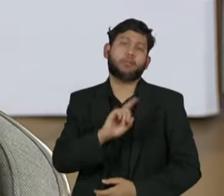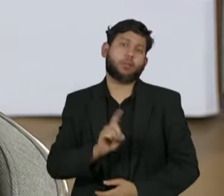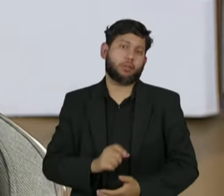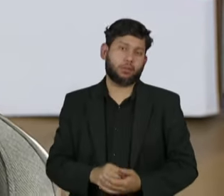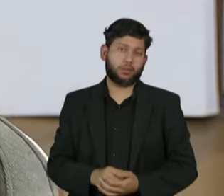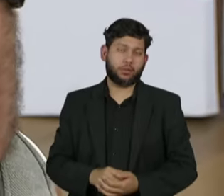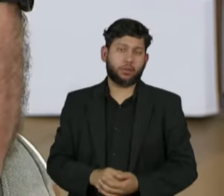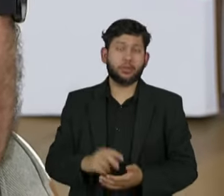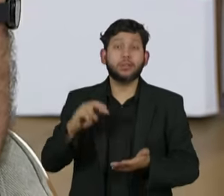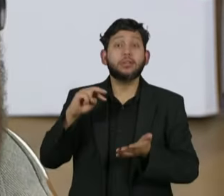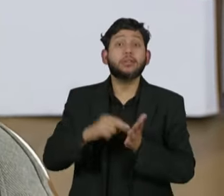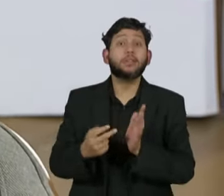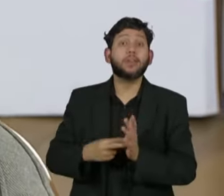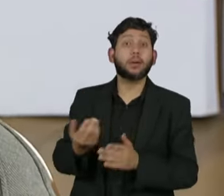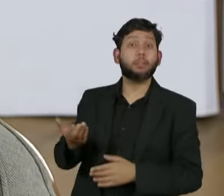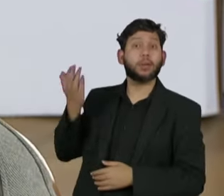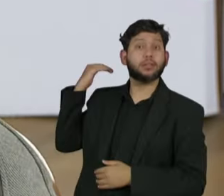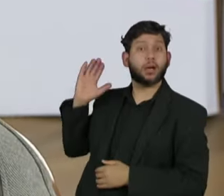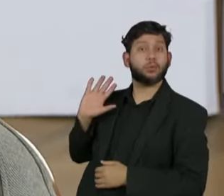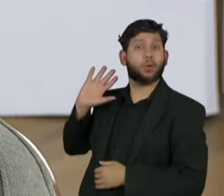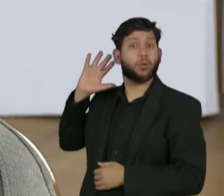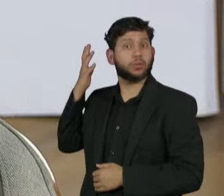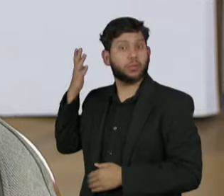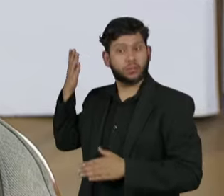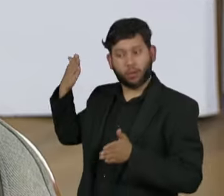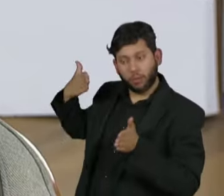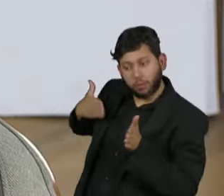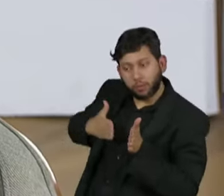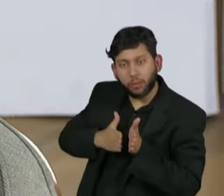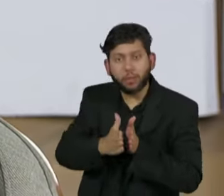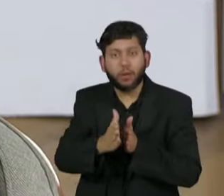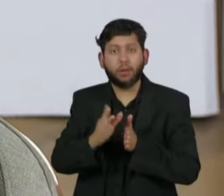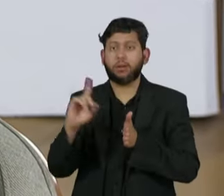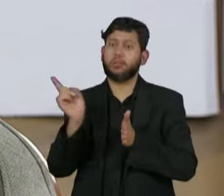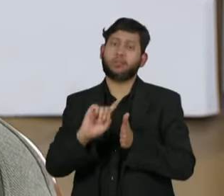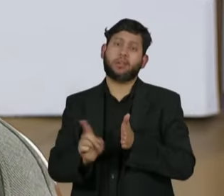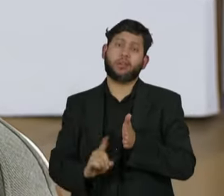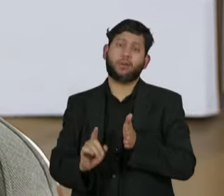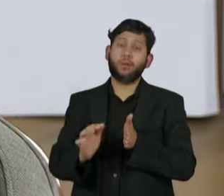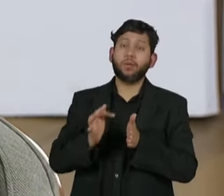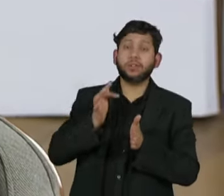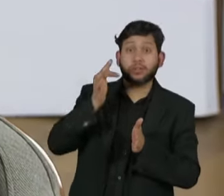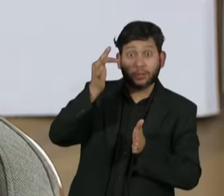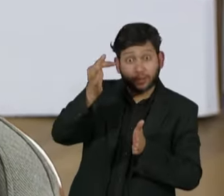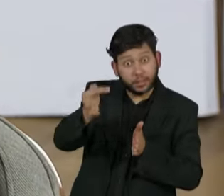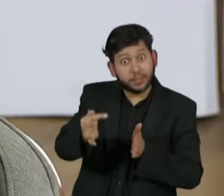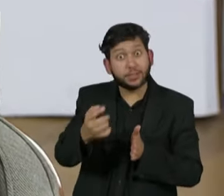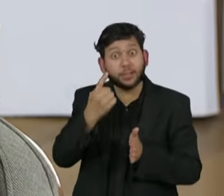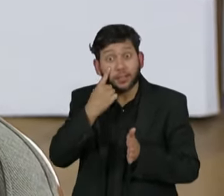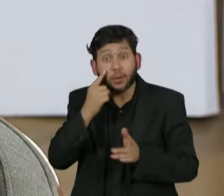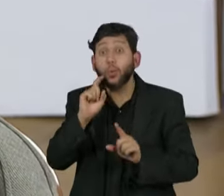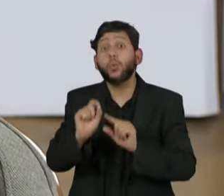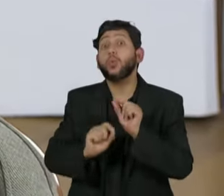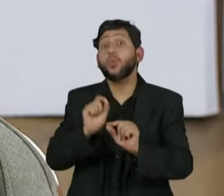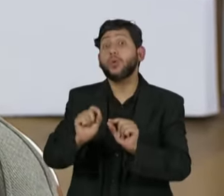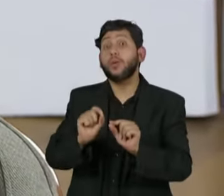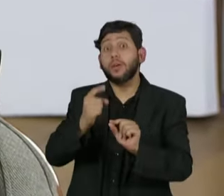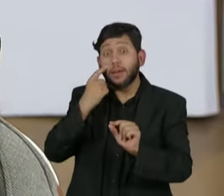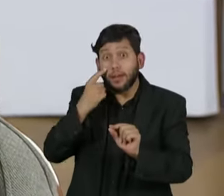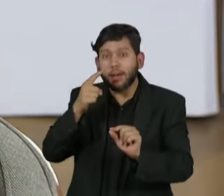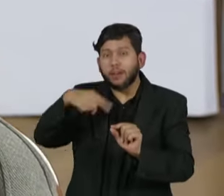o futuro vem do futuro ele não vem do passado através do presente ele vem do próprio futuro através de downloads de